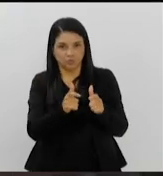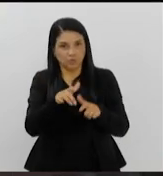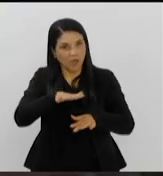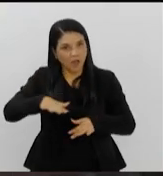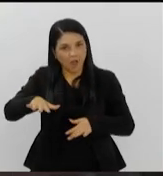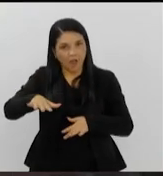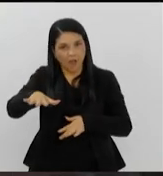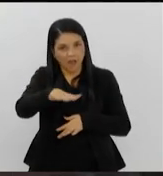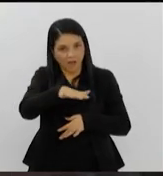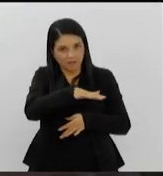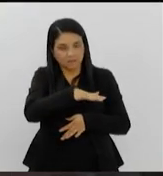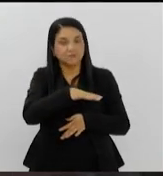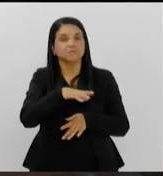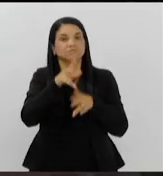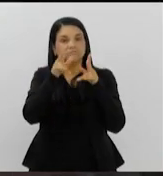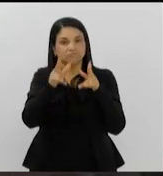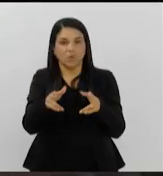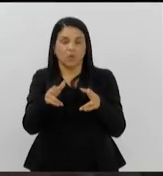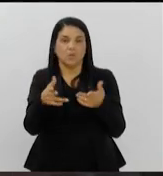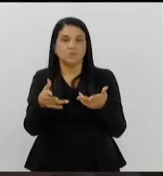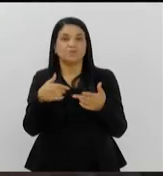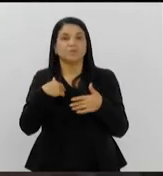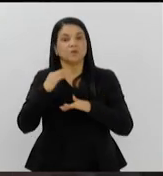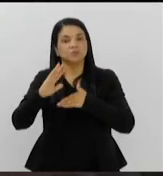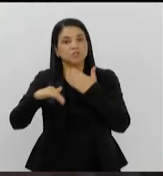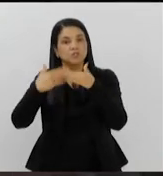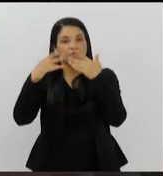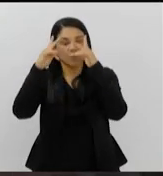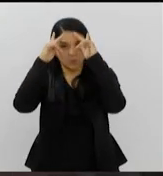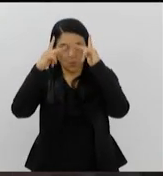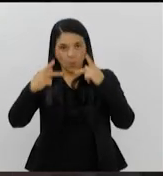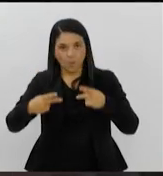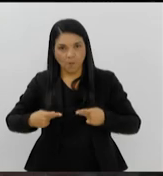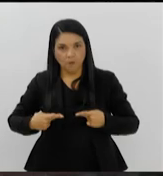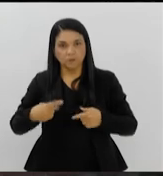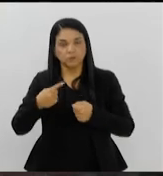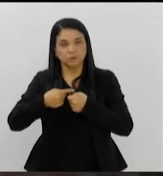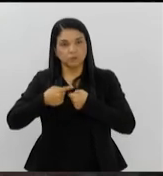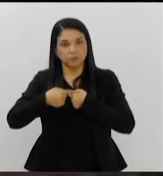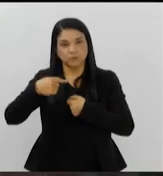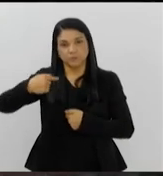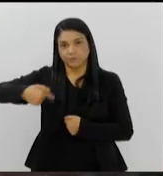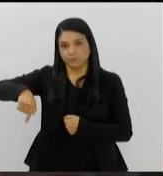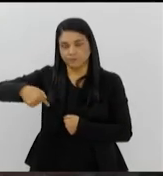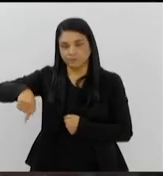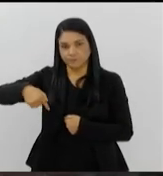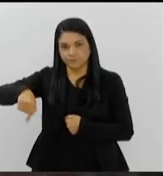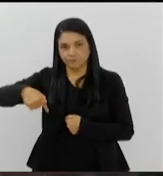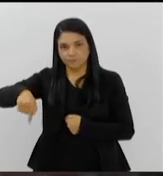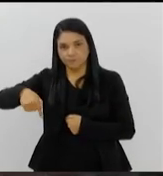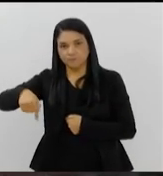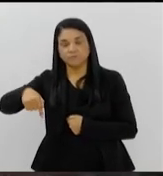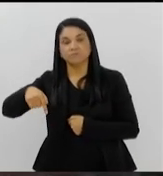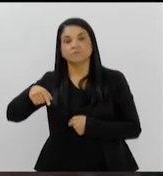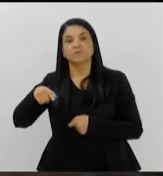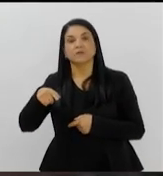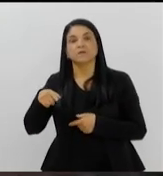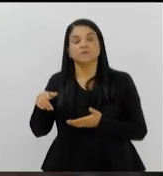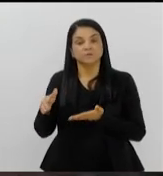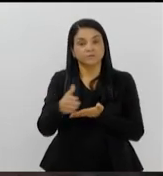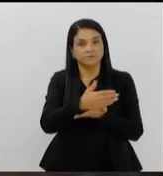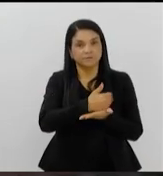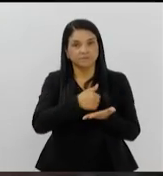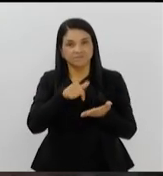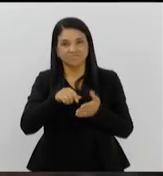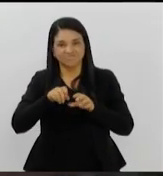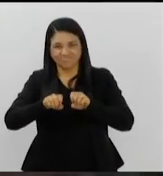entre outras coisas, o Índice de Desenvolvimento Humano do município de Queimados e os índices da educação